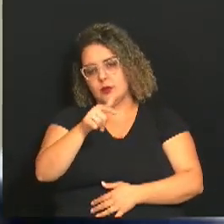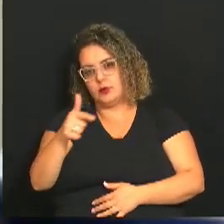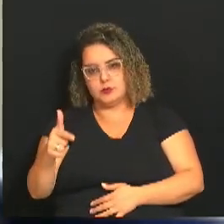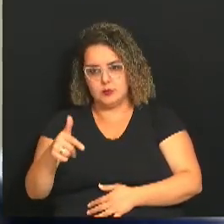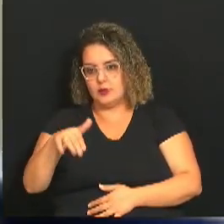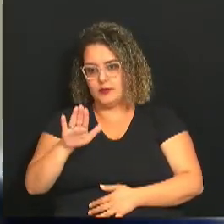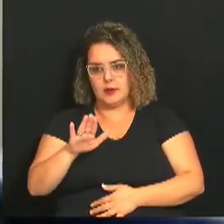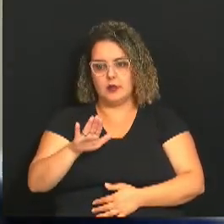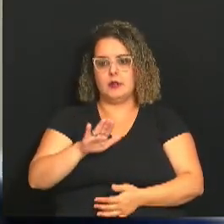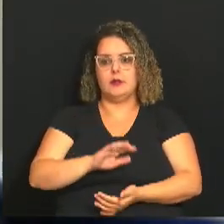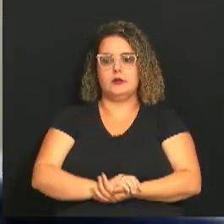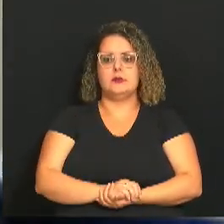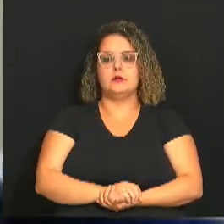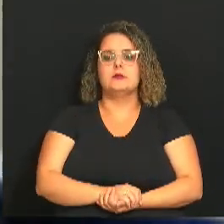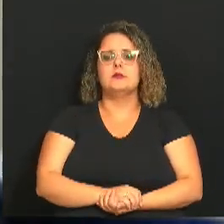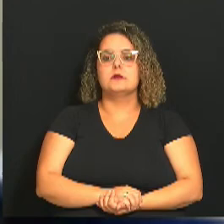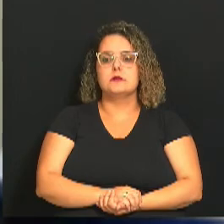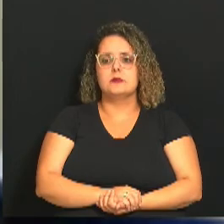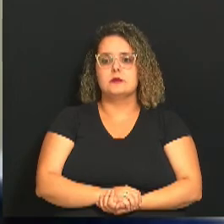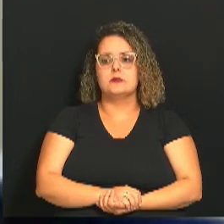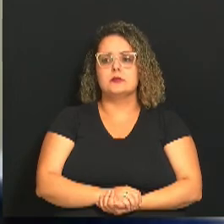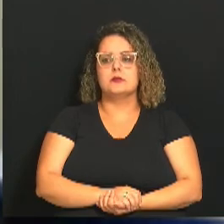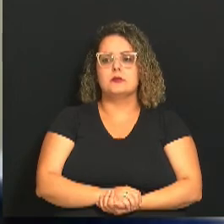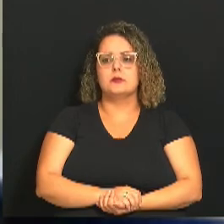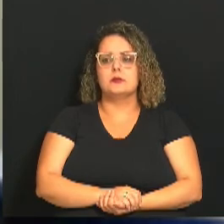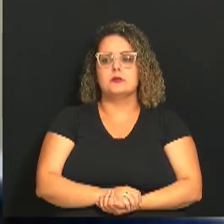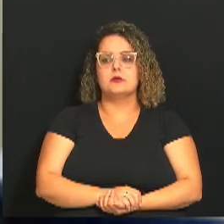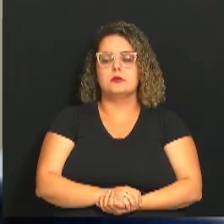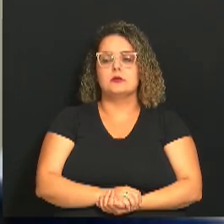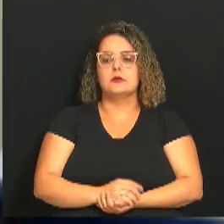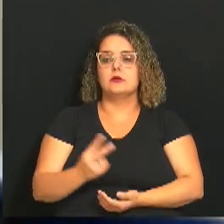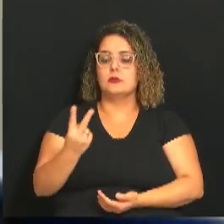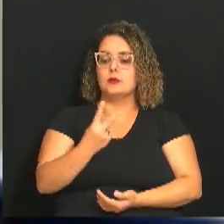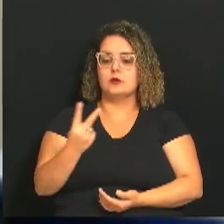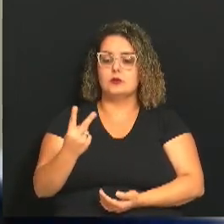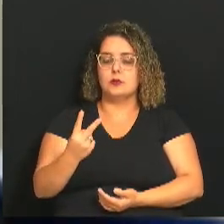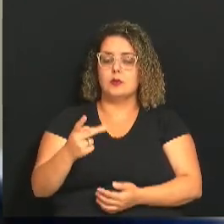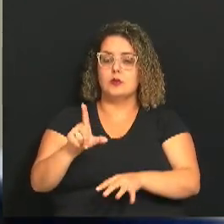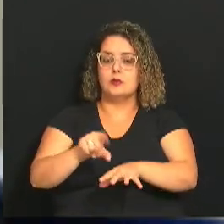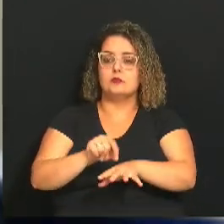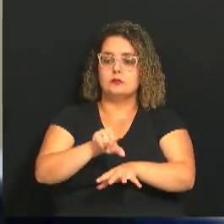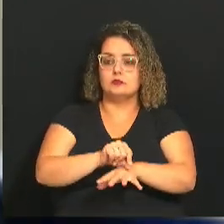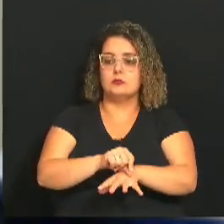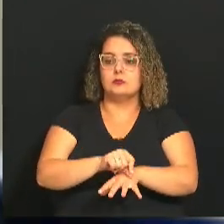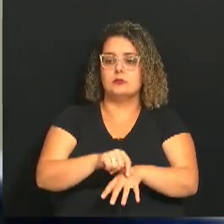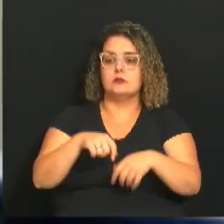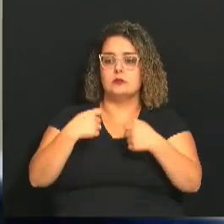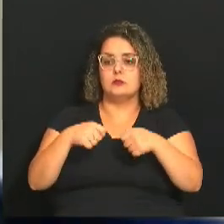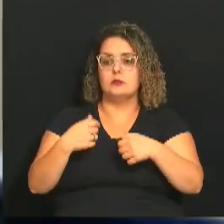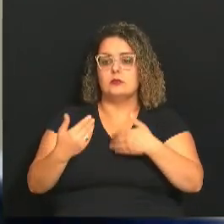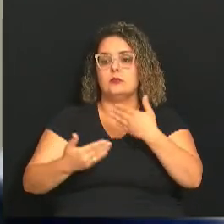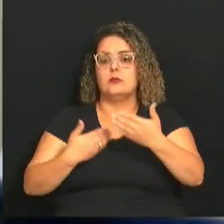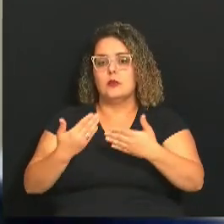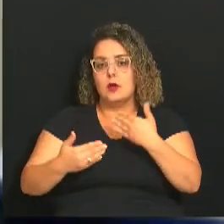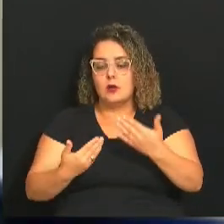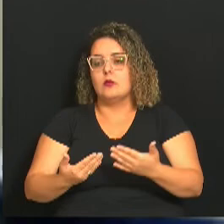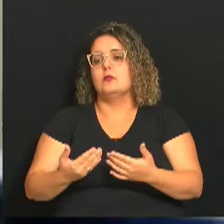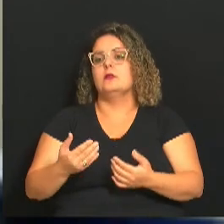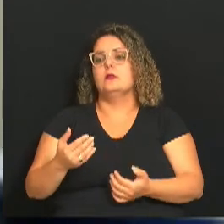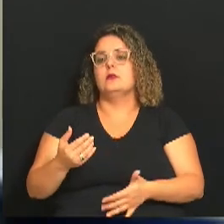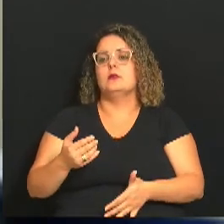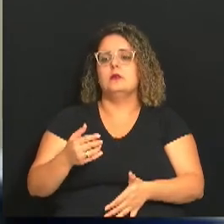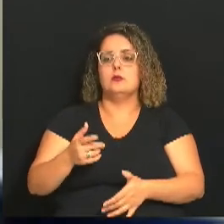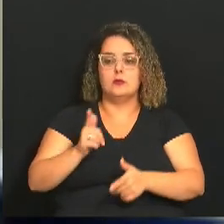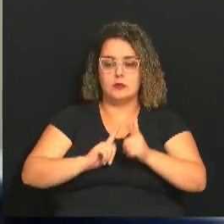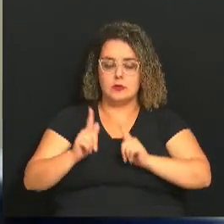Então isso aí entra em dois aspectos. Primeiro, teria que conversar com esse aplicativo, né, com o gestor,